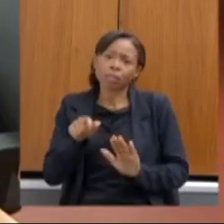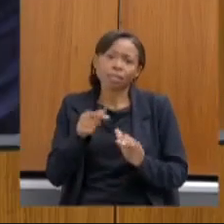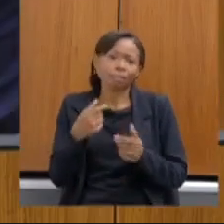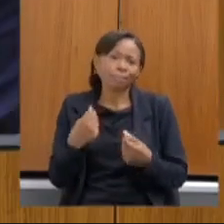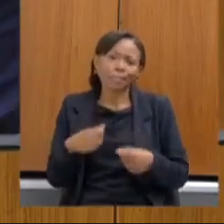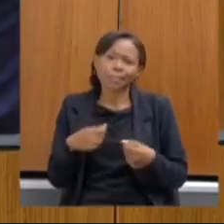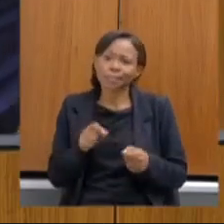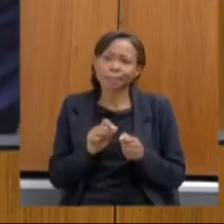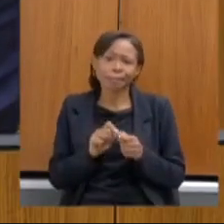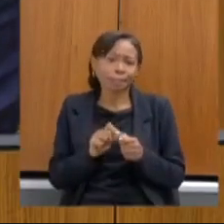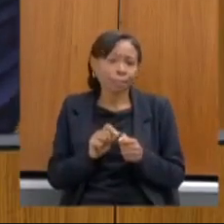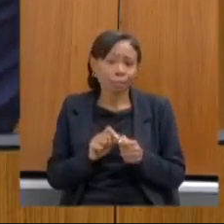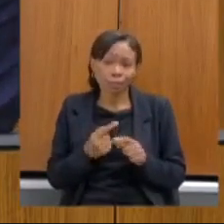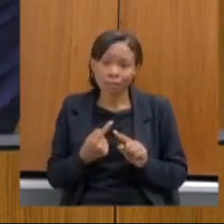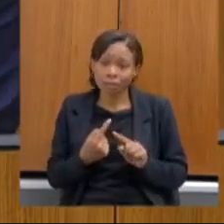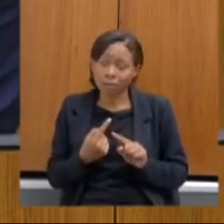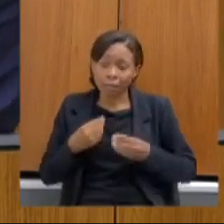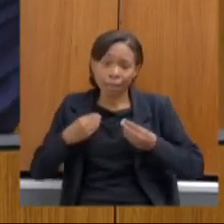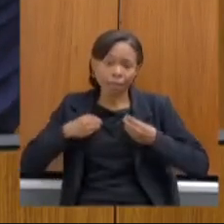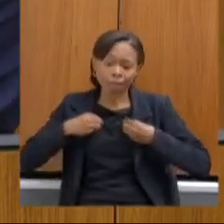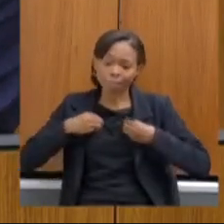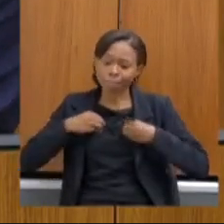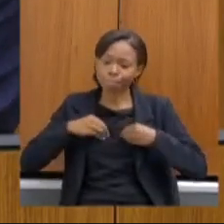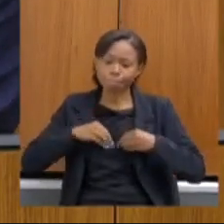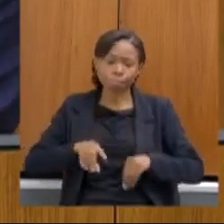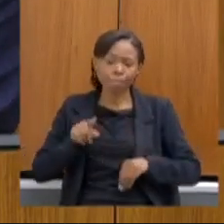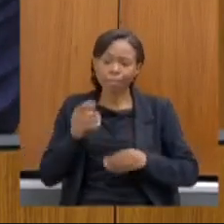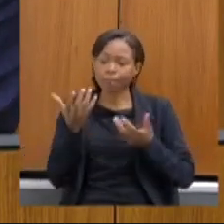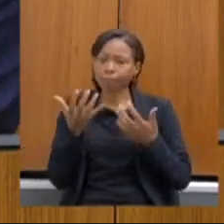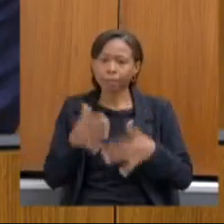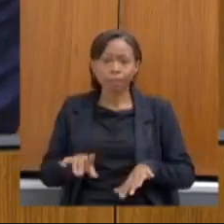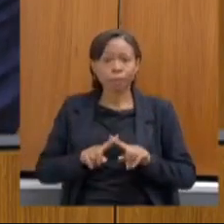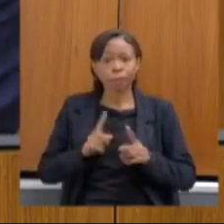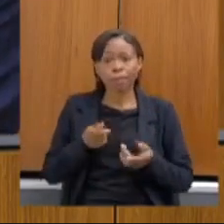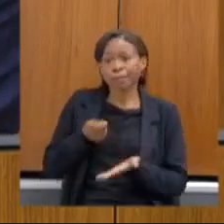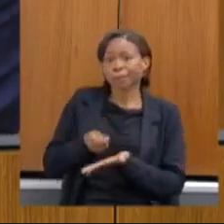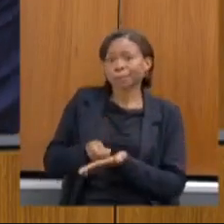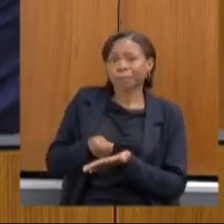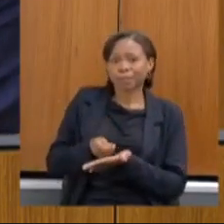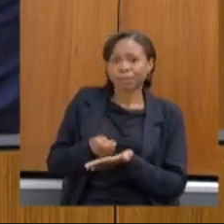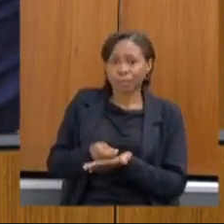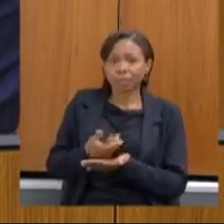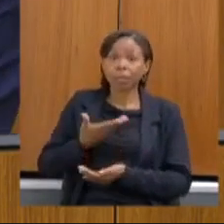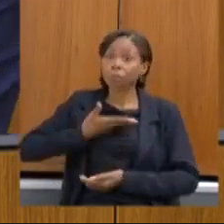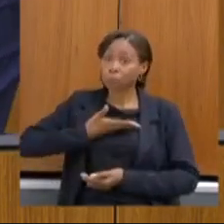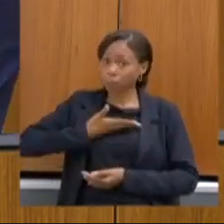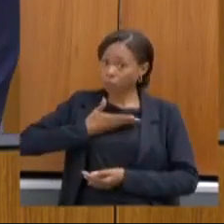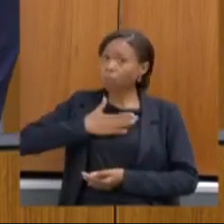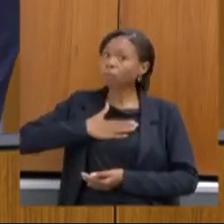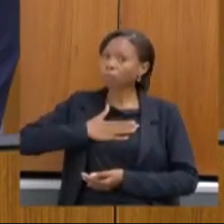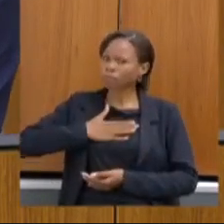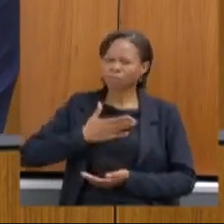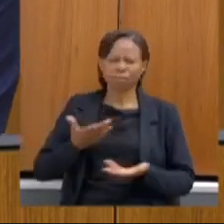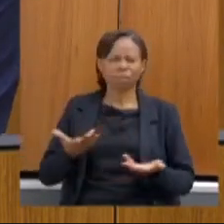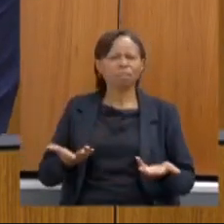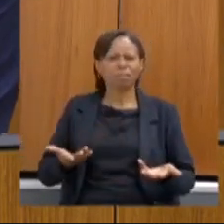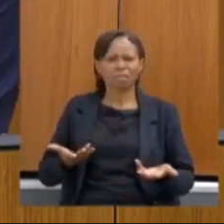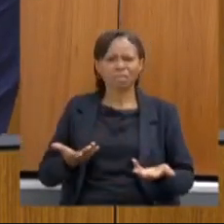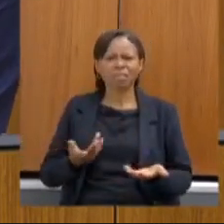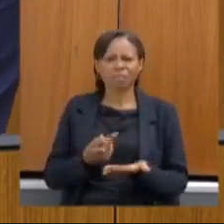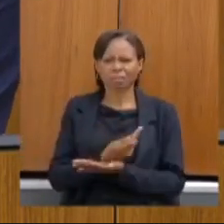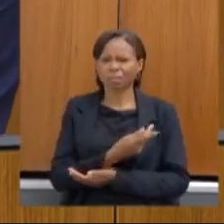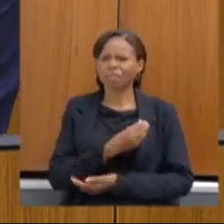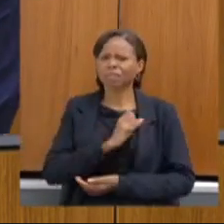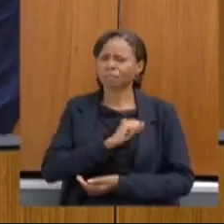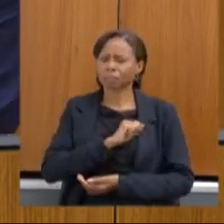e se amanhã minha amiga me falou que foi em função disto então eu veja bem é como é cruel né E